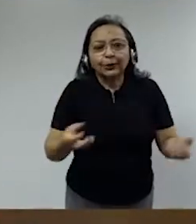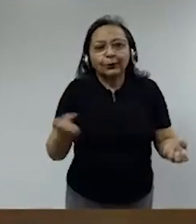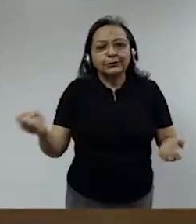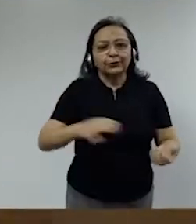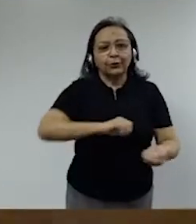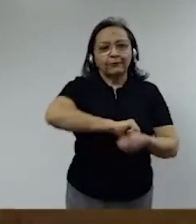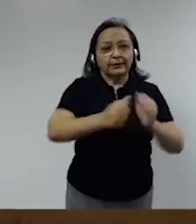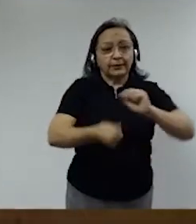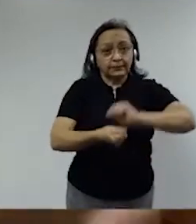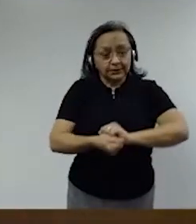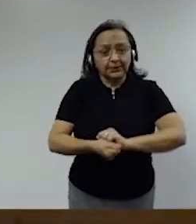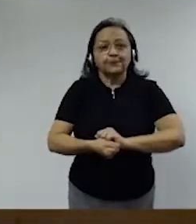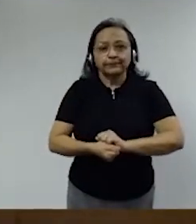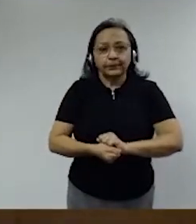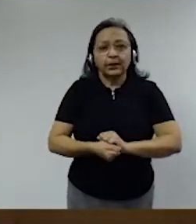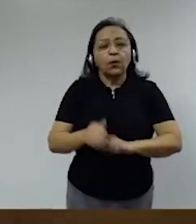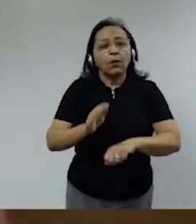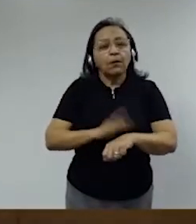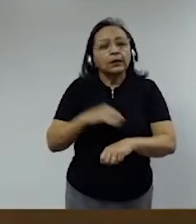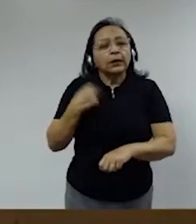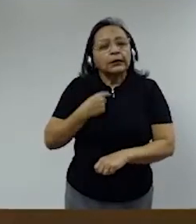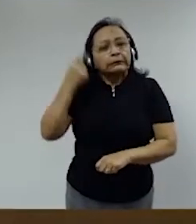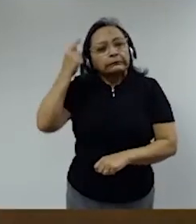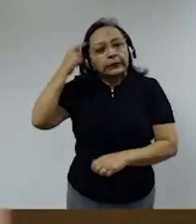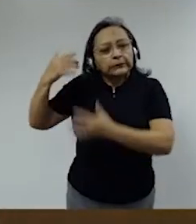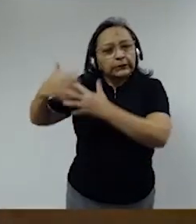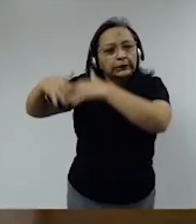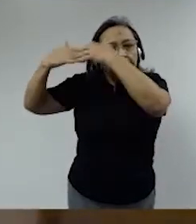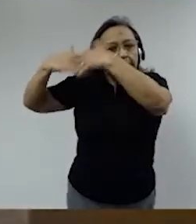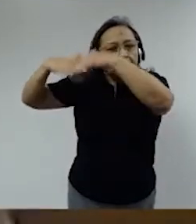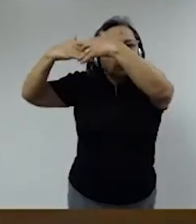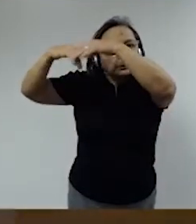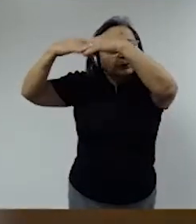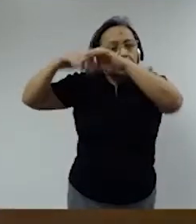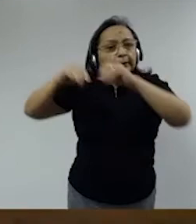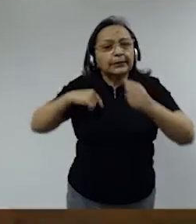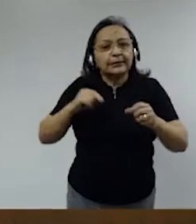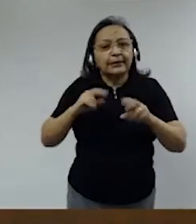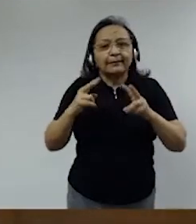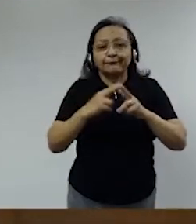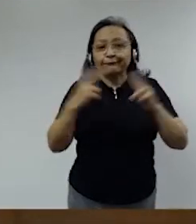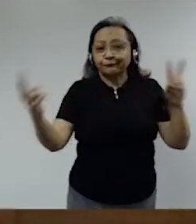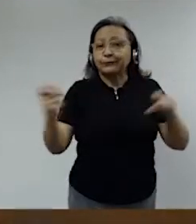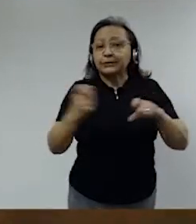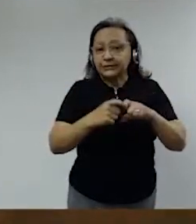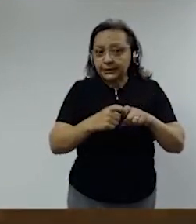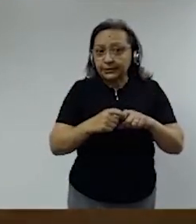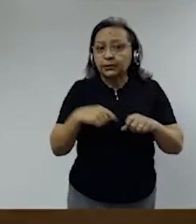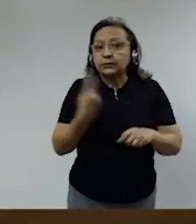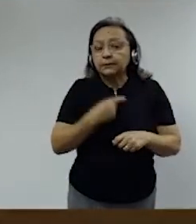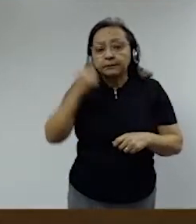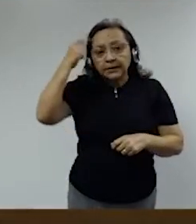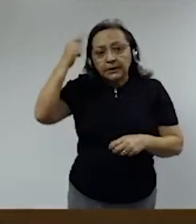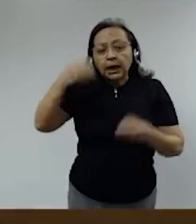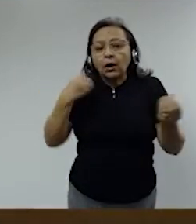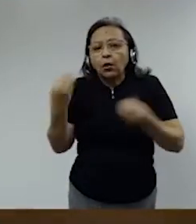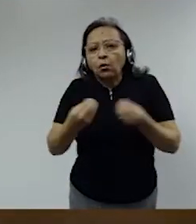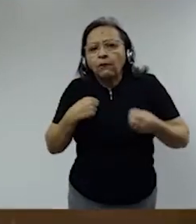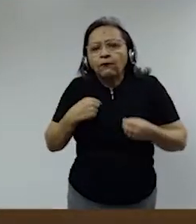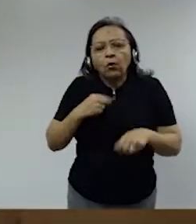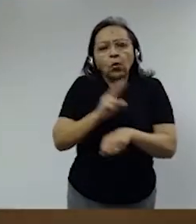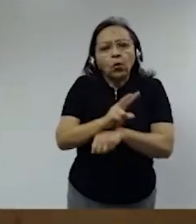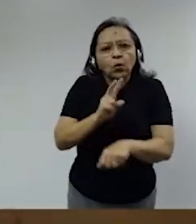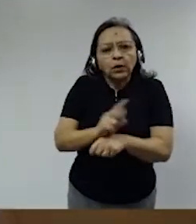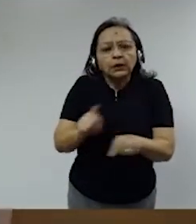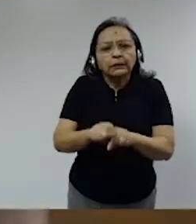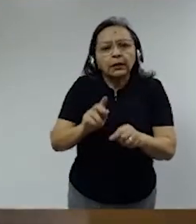instaurar. Então, quando a gente pensa na telemedicina, a gente precisa pensar nos principais atores aqui envolvidos. Como eu vou tutelar e proteger o